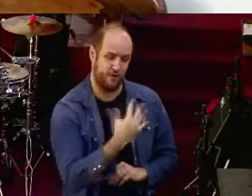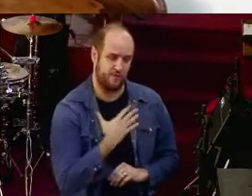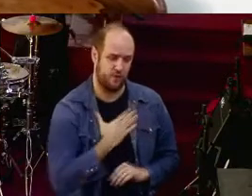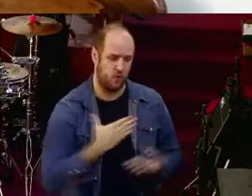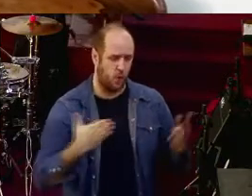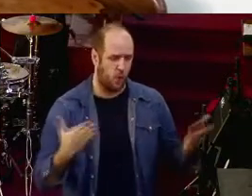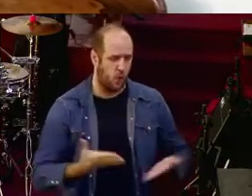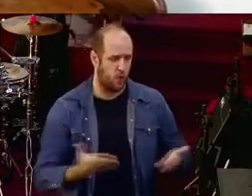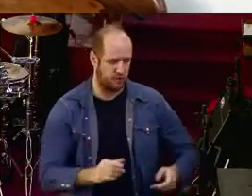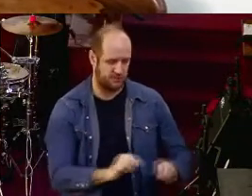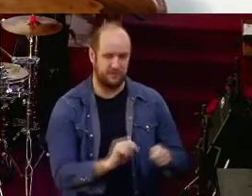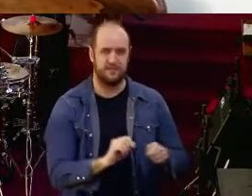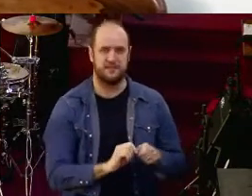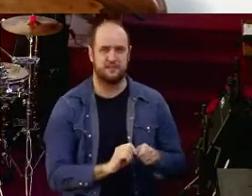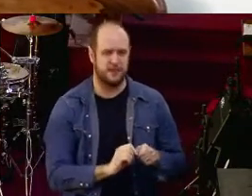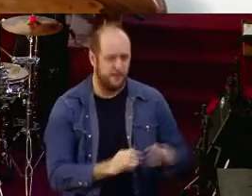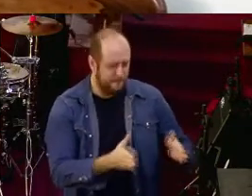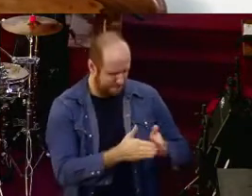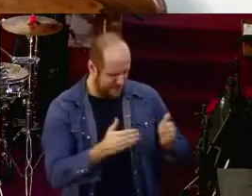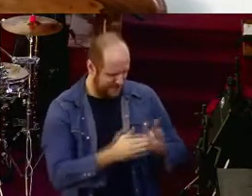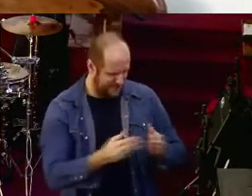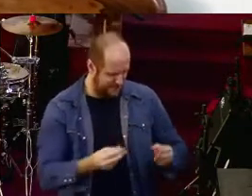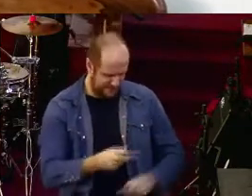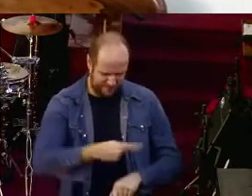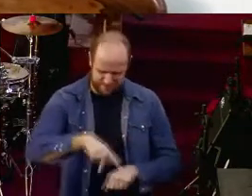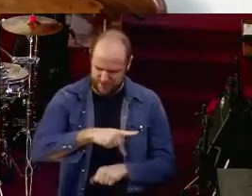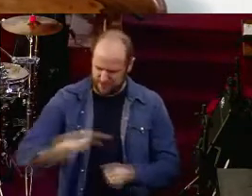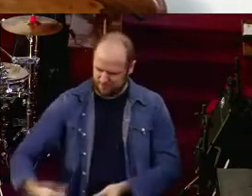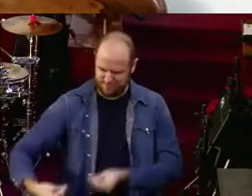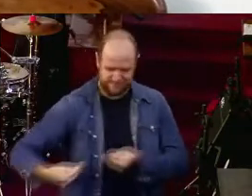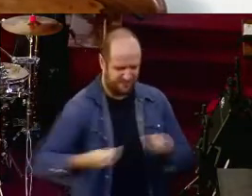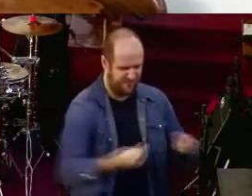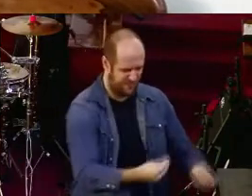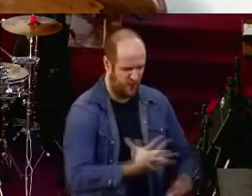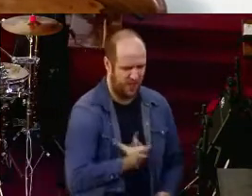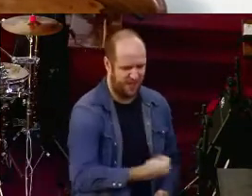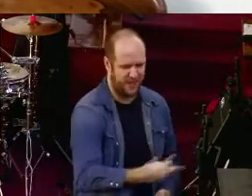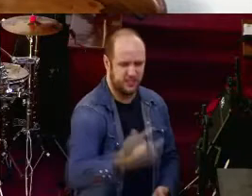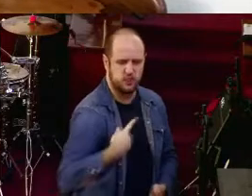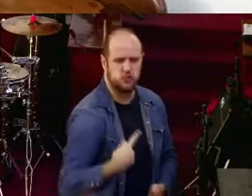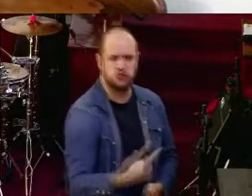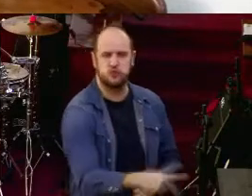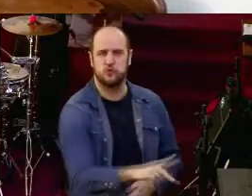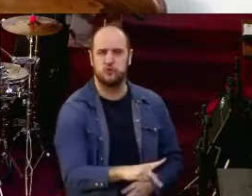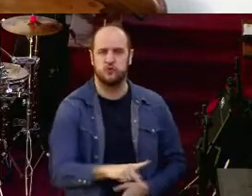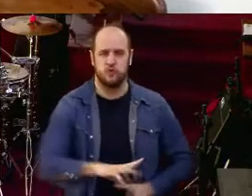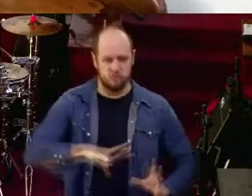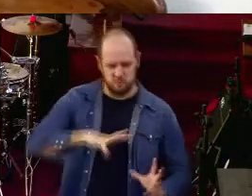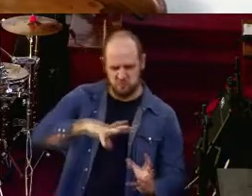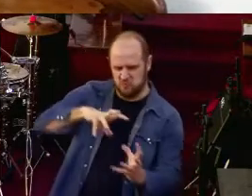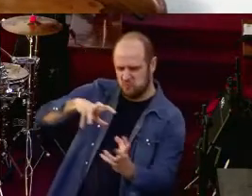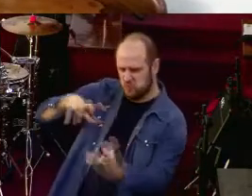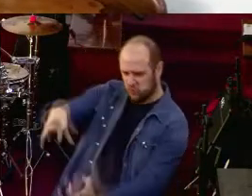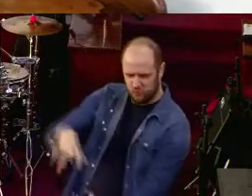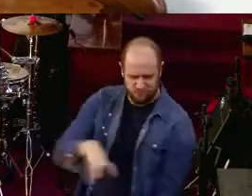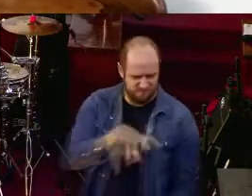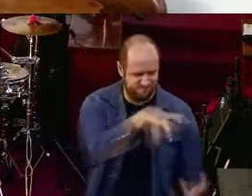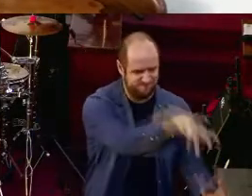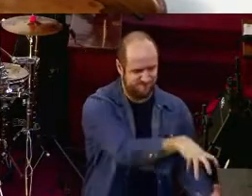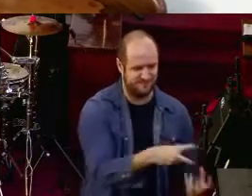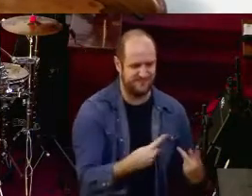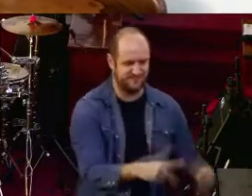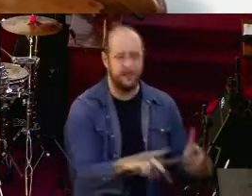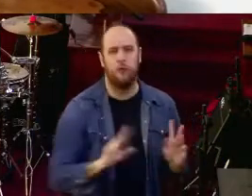gerei. Pede-me e eu te darei as nações por herança e as extremidades da terra por tua possessão. E